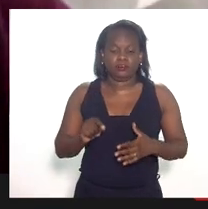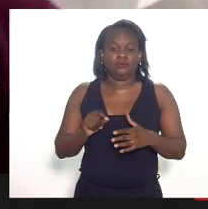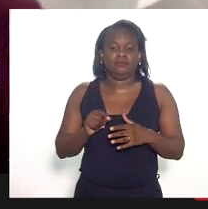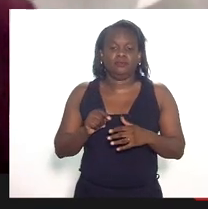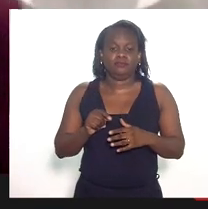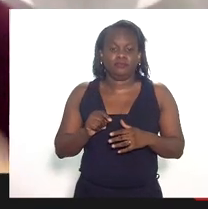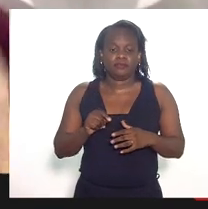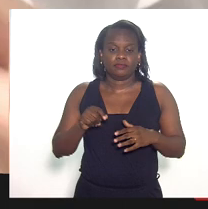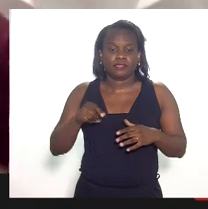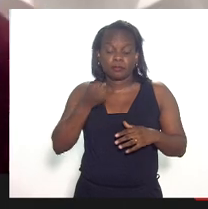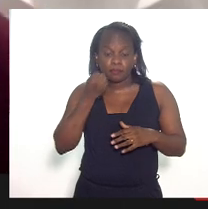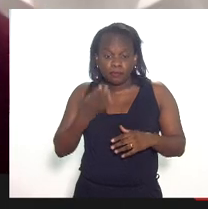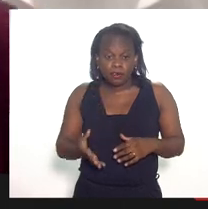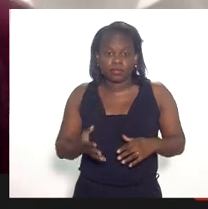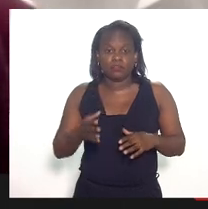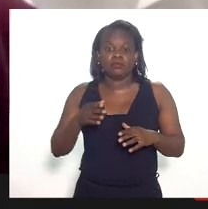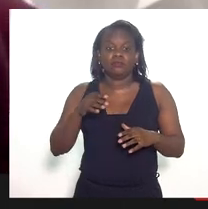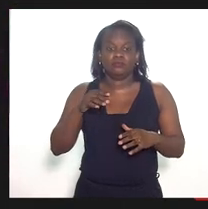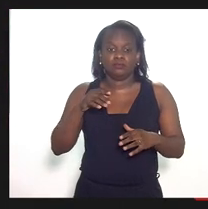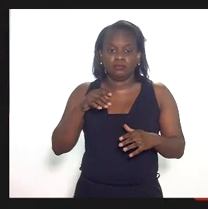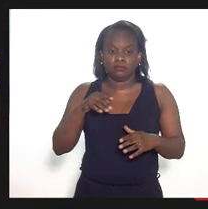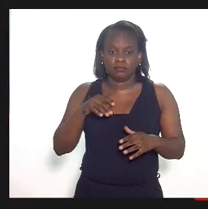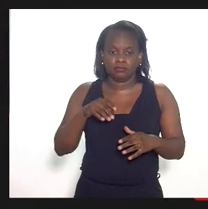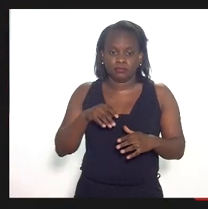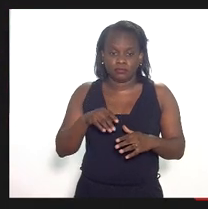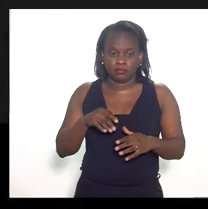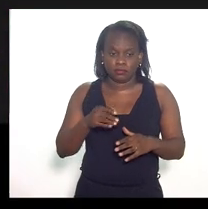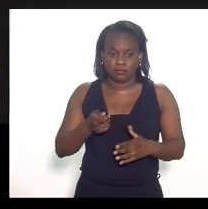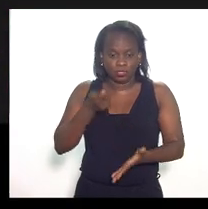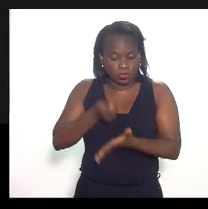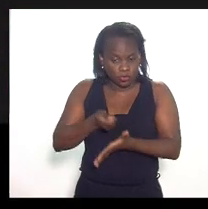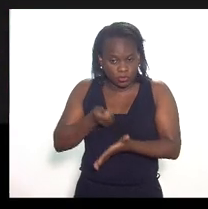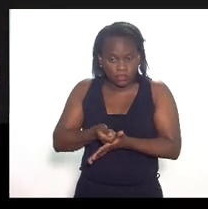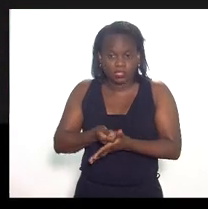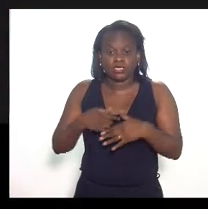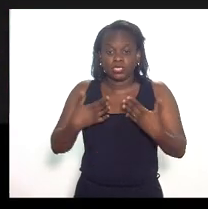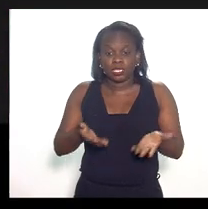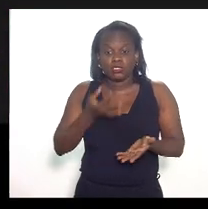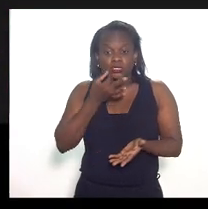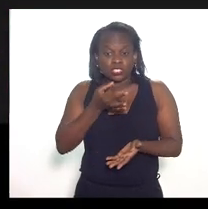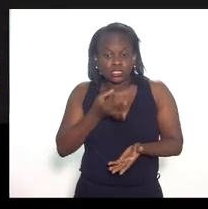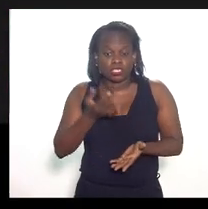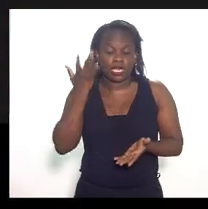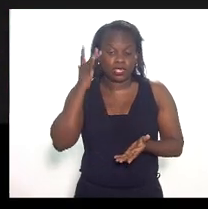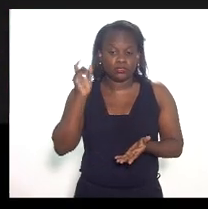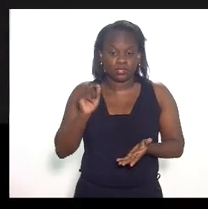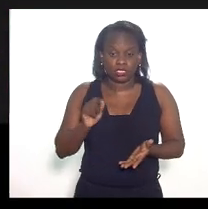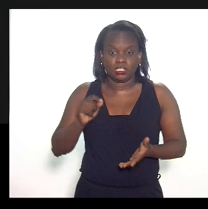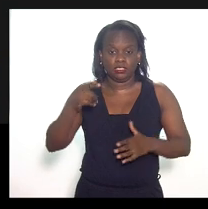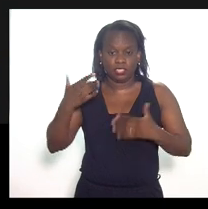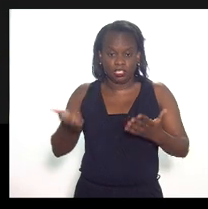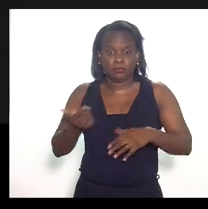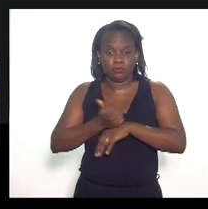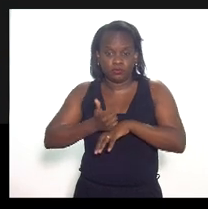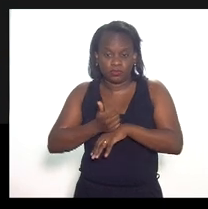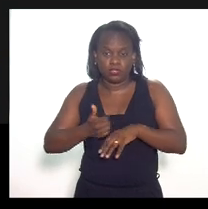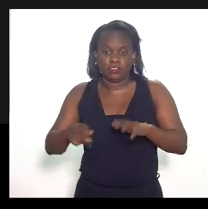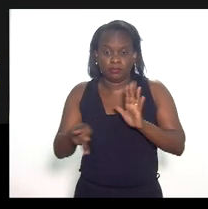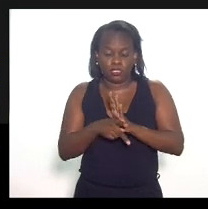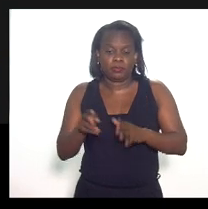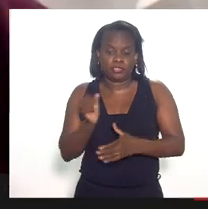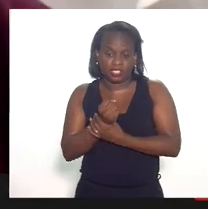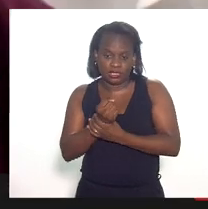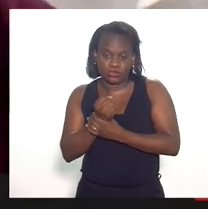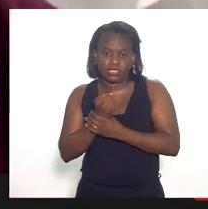dizendo que seria bom um contato com isso. Então, a minha sugestão aqui, eu sou profissional da segurança e